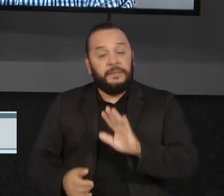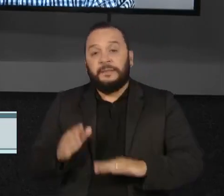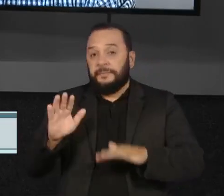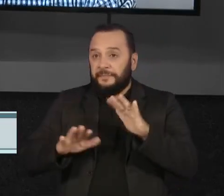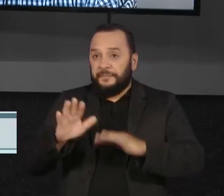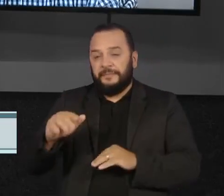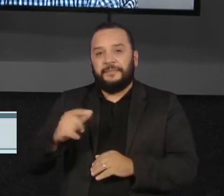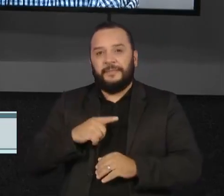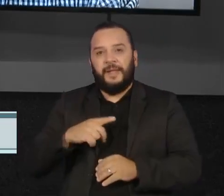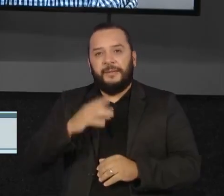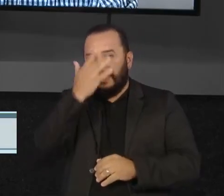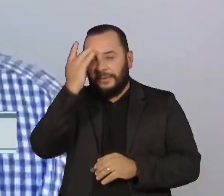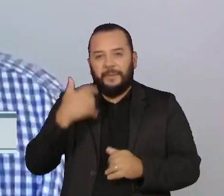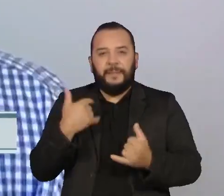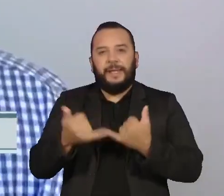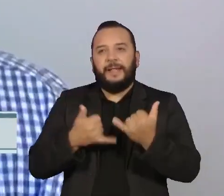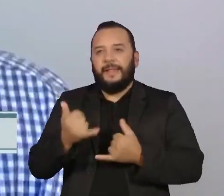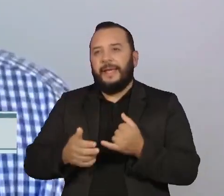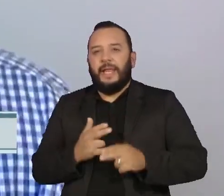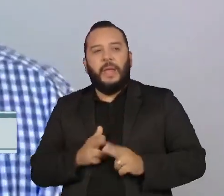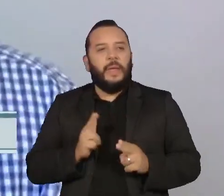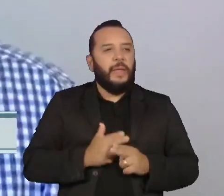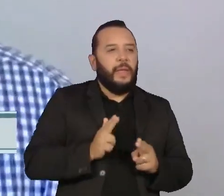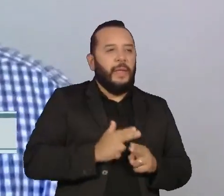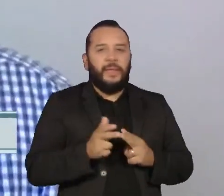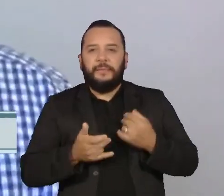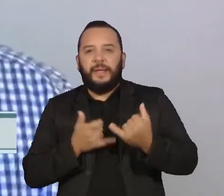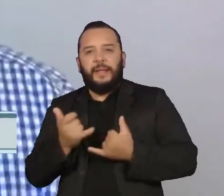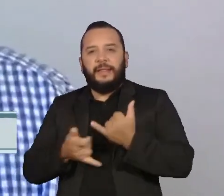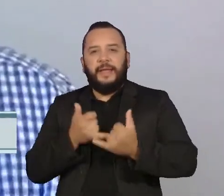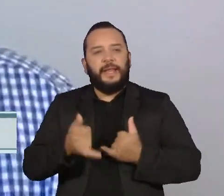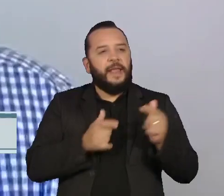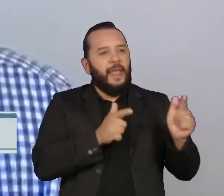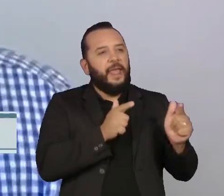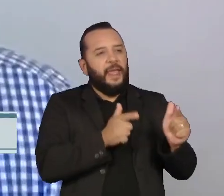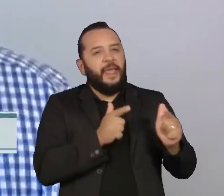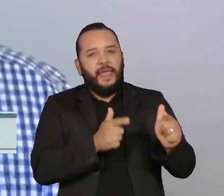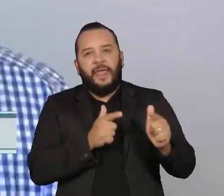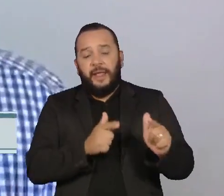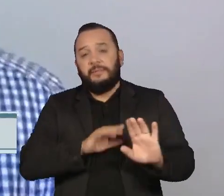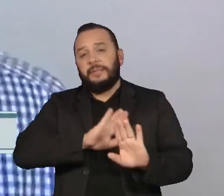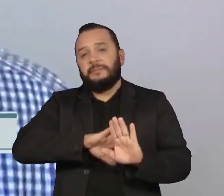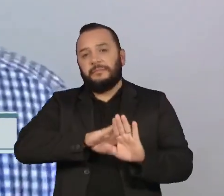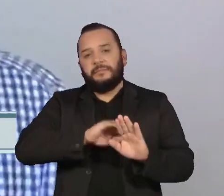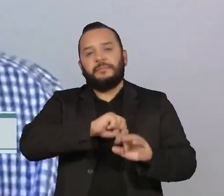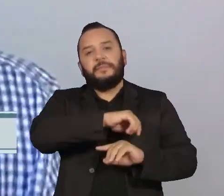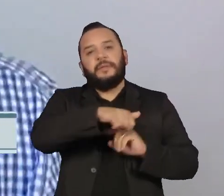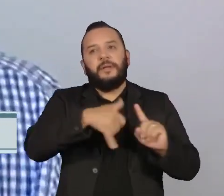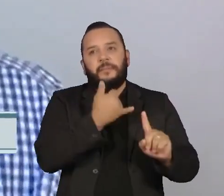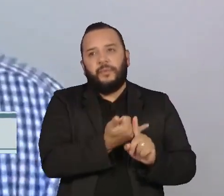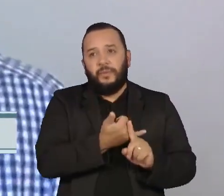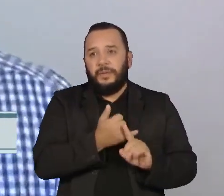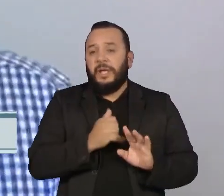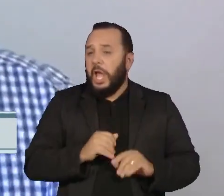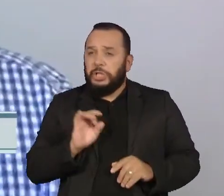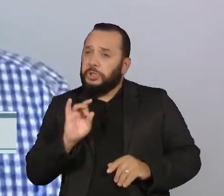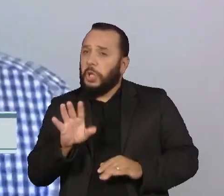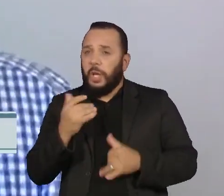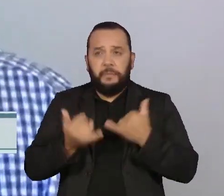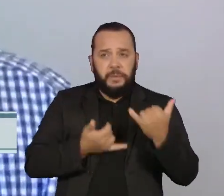vem disfarçado de brincadeira. Inclusive, muitos alunos utilizam desse argumento de que eu estava brincando, era só uma